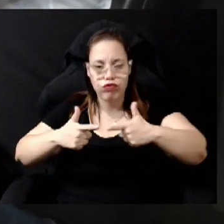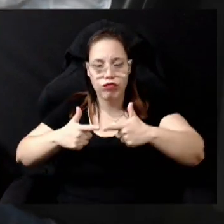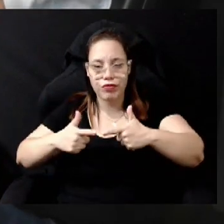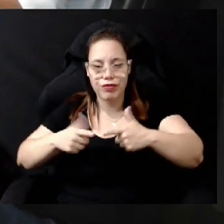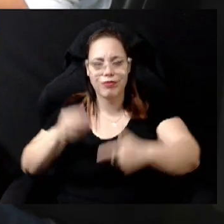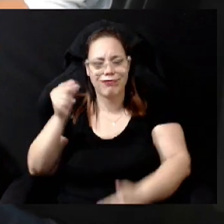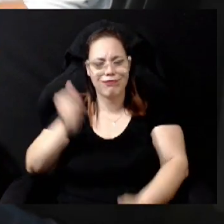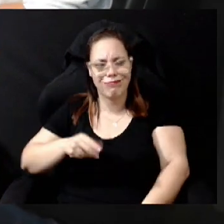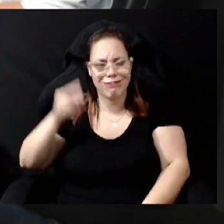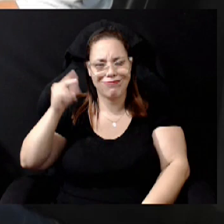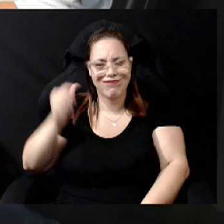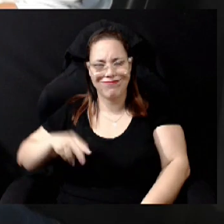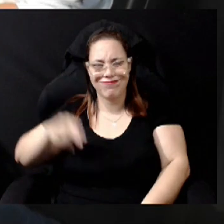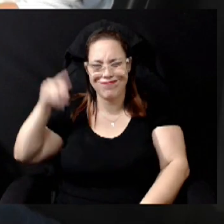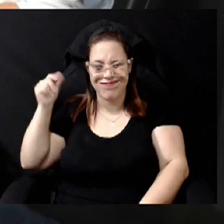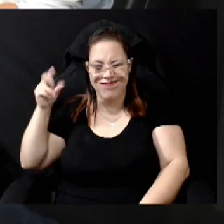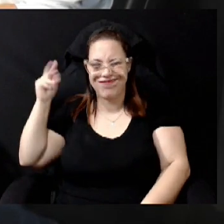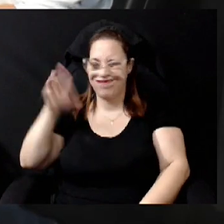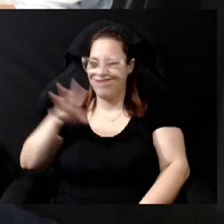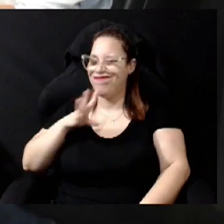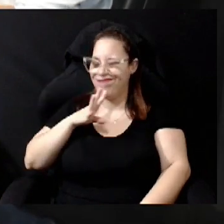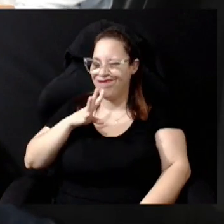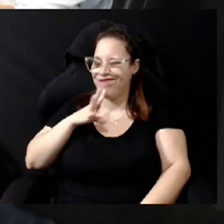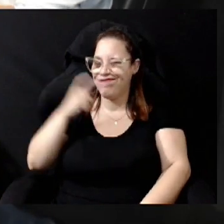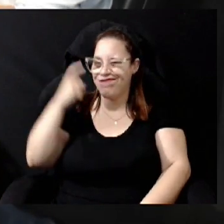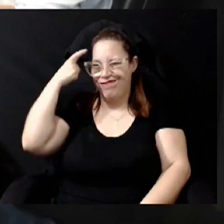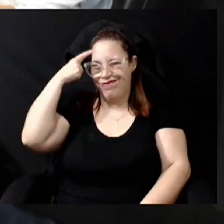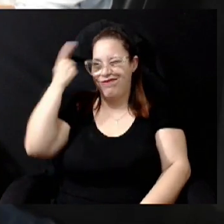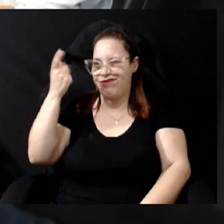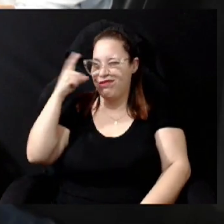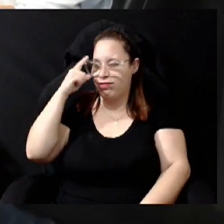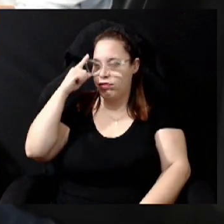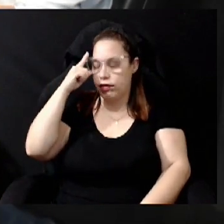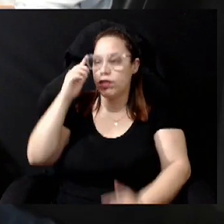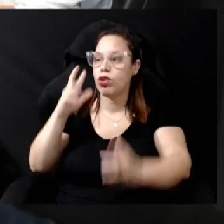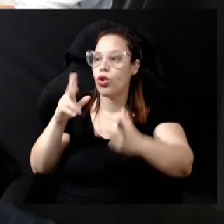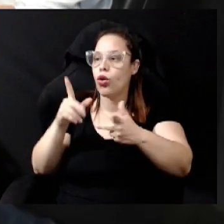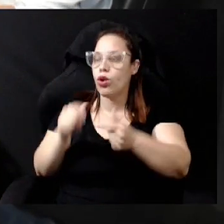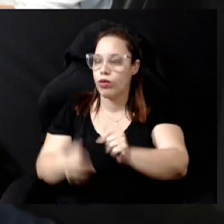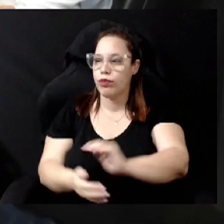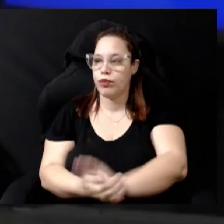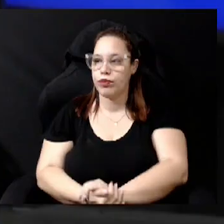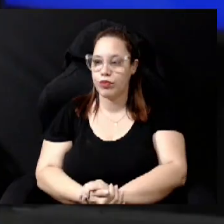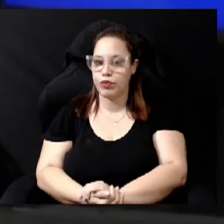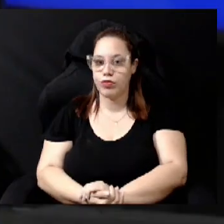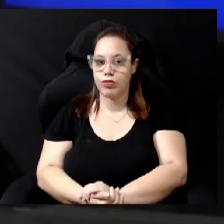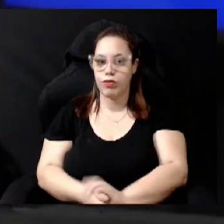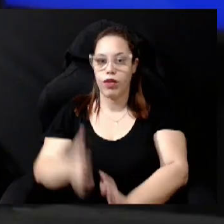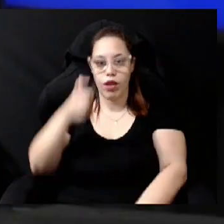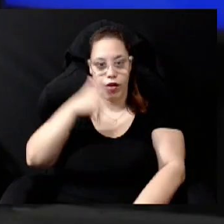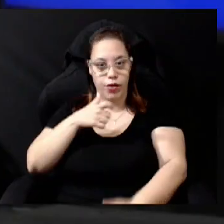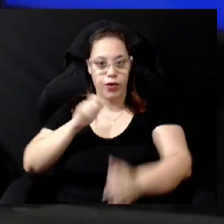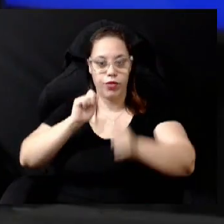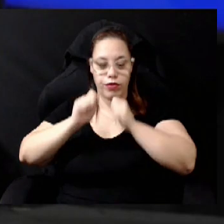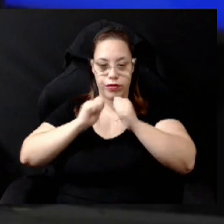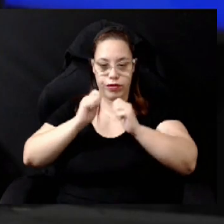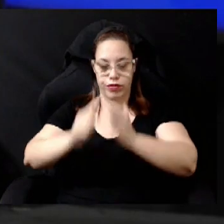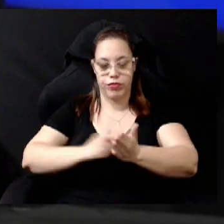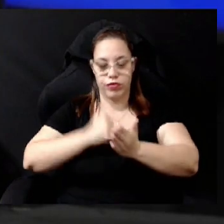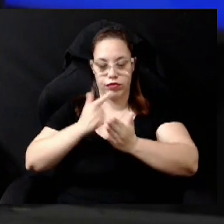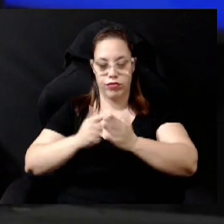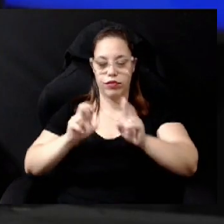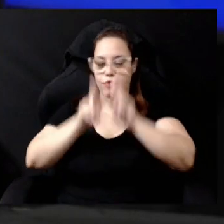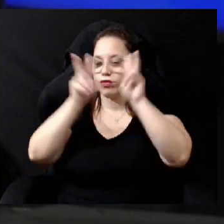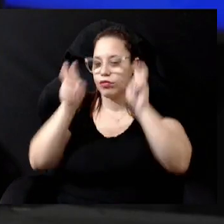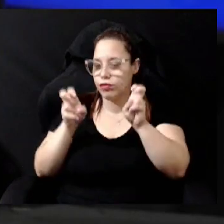se conhece, né? Pensando, né, em todas essas vezes que eu, como jornalista, cobria o tema. Na época era a